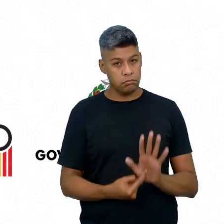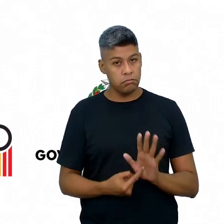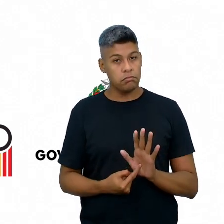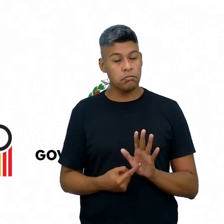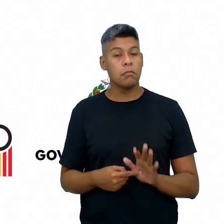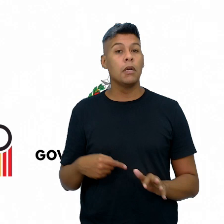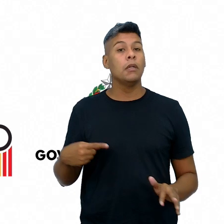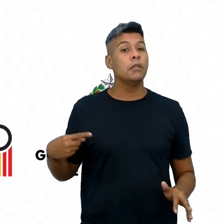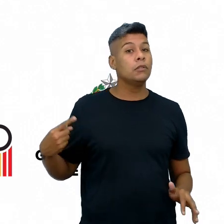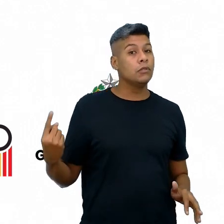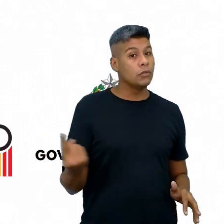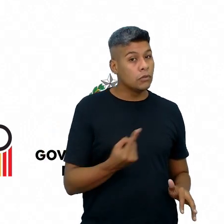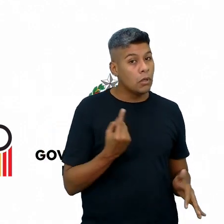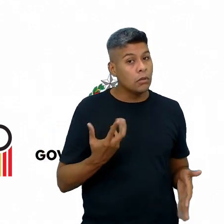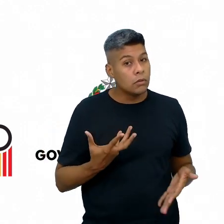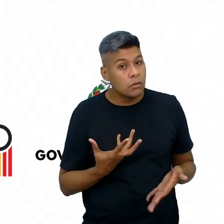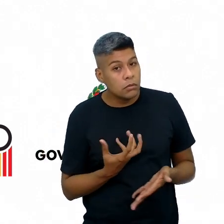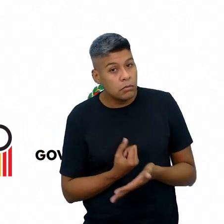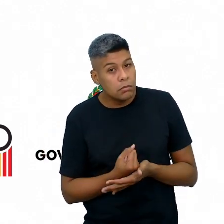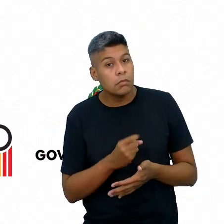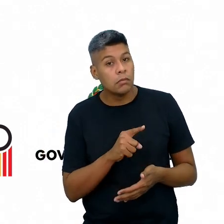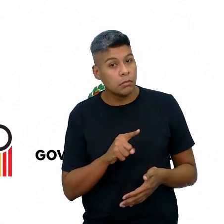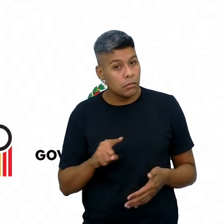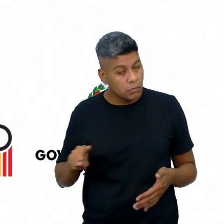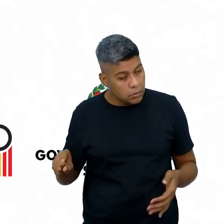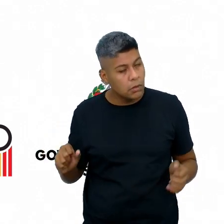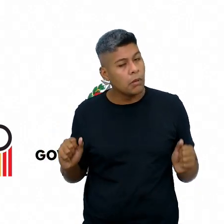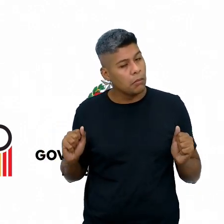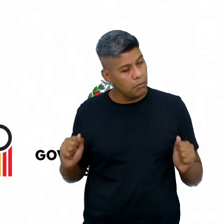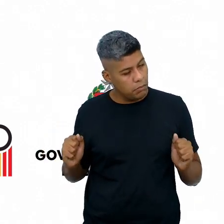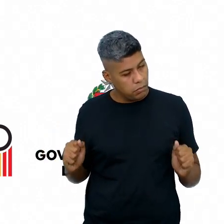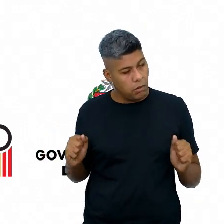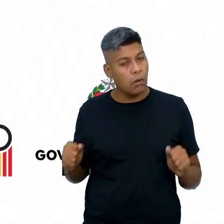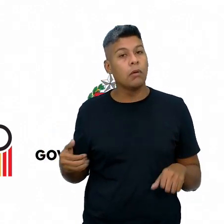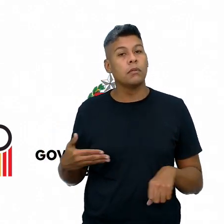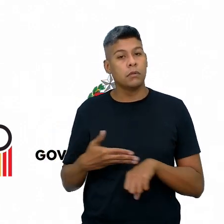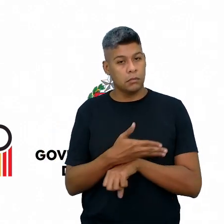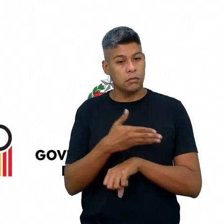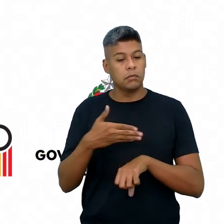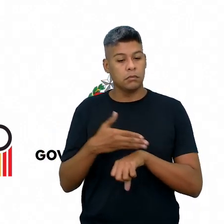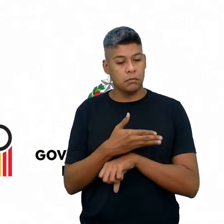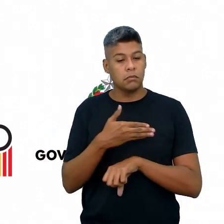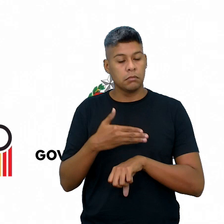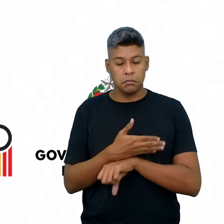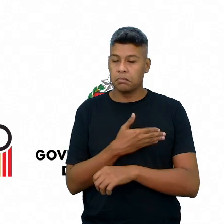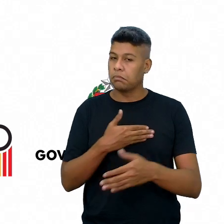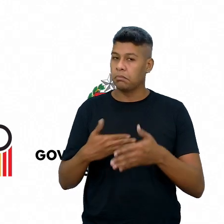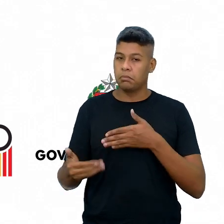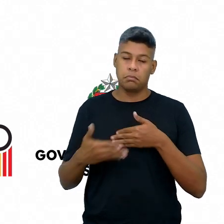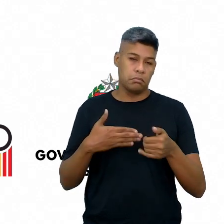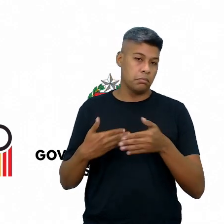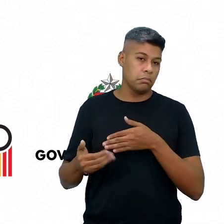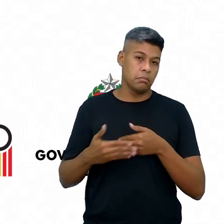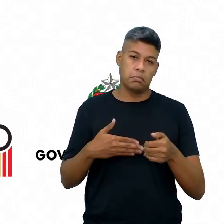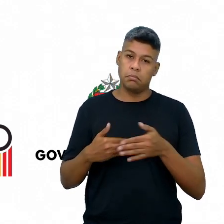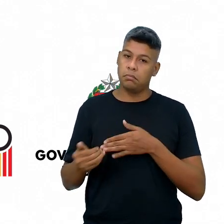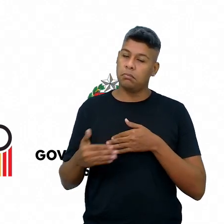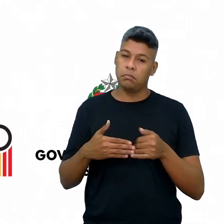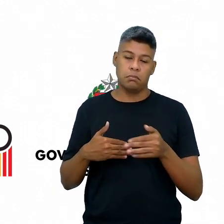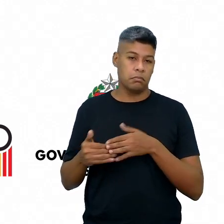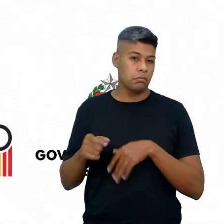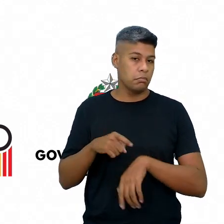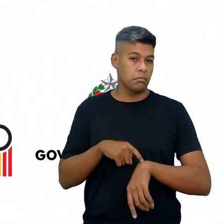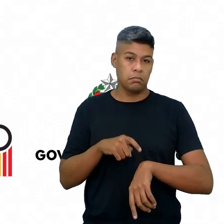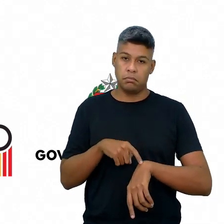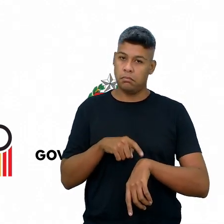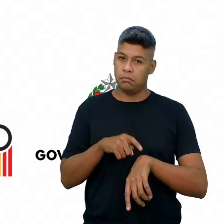nós estamos gravando para que vocês, professores, possam ter esse acesso no momento do ATPC que está à disposição